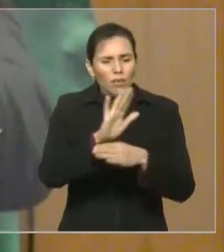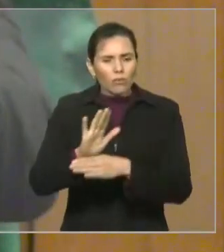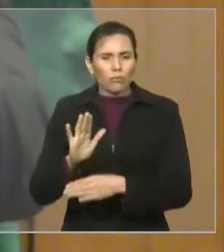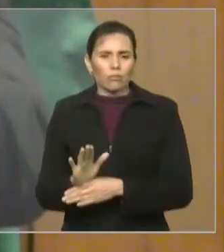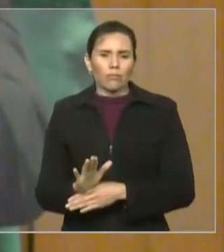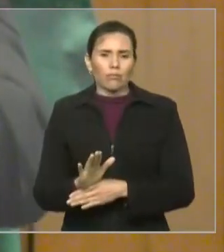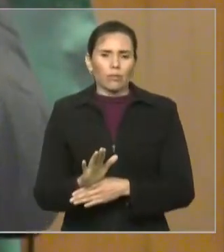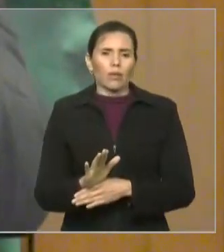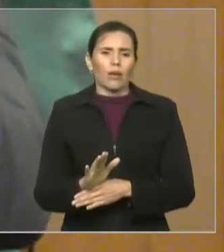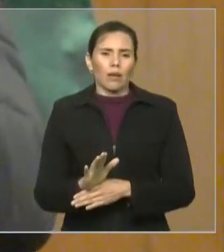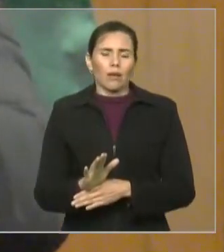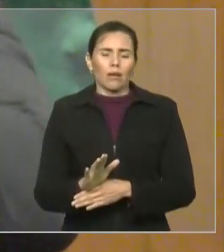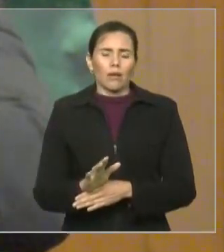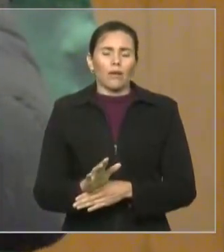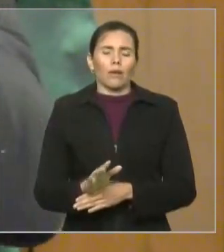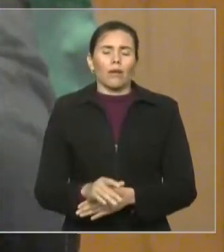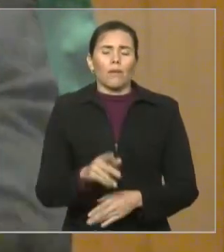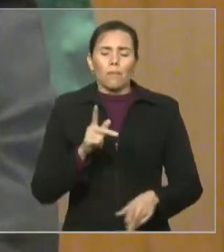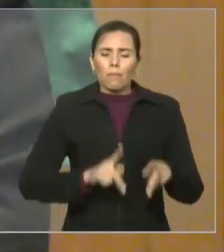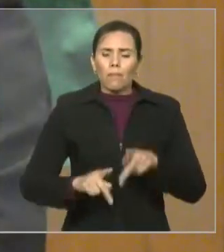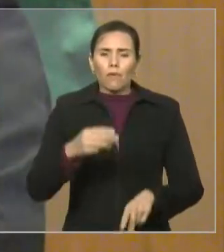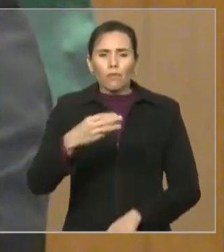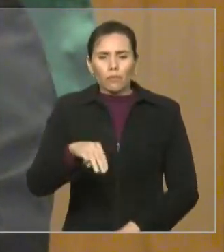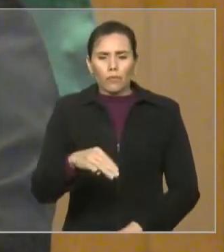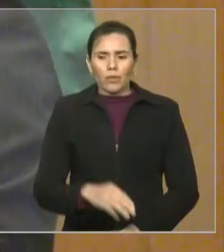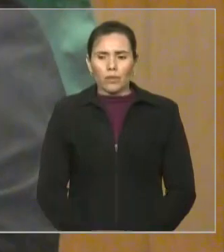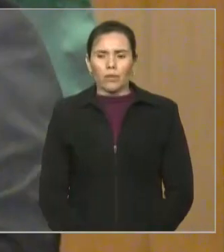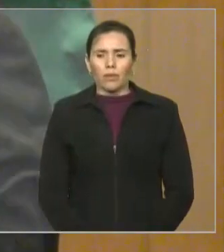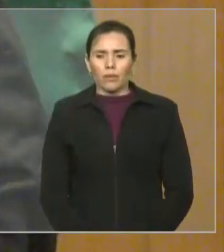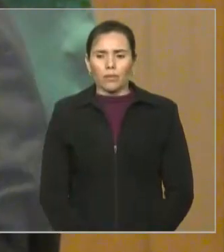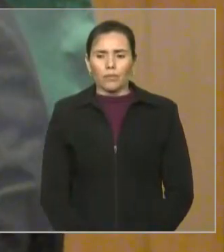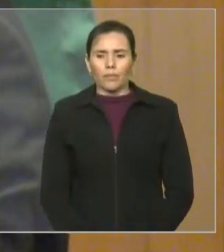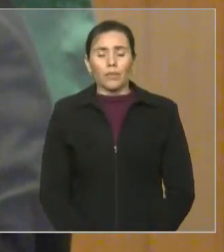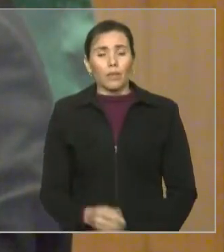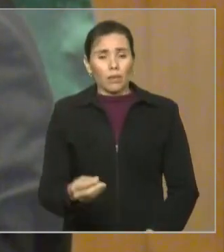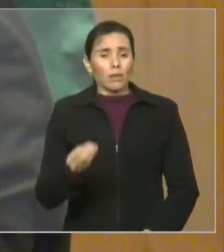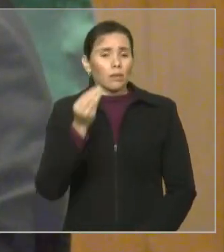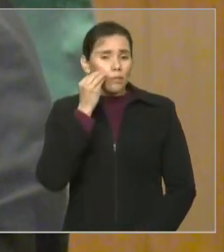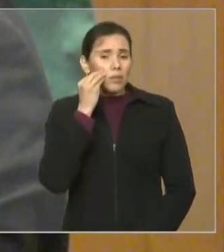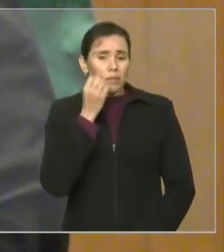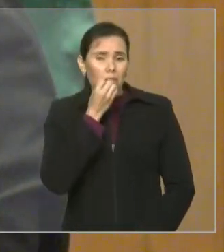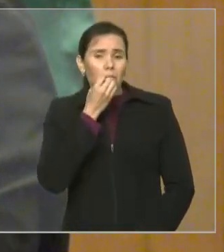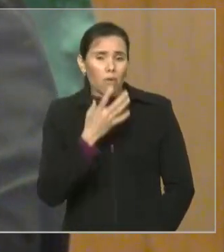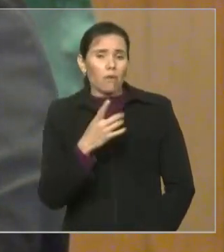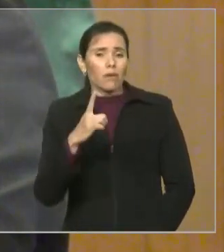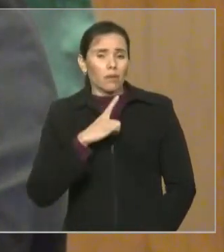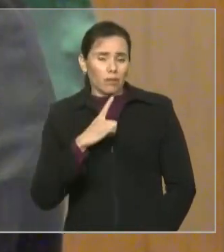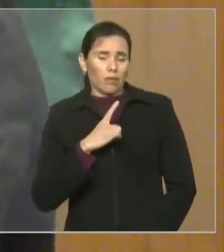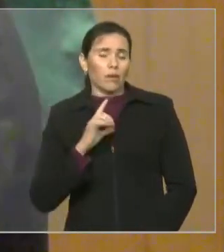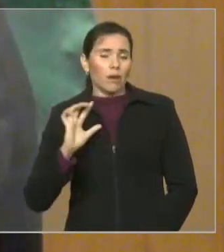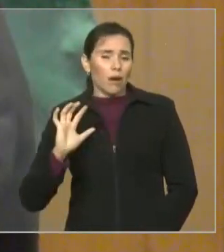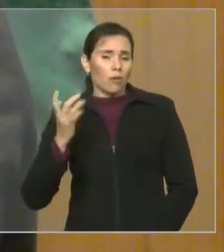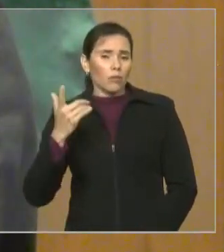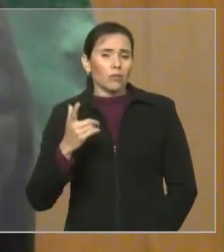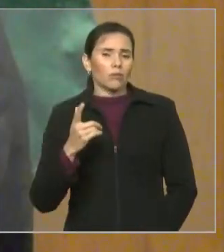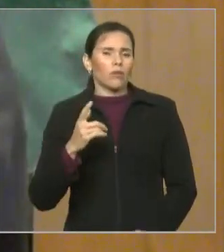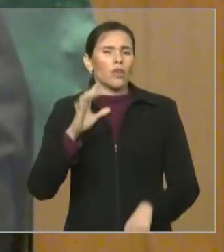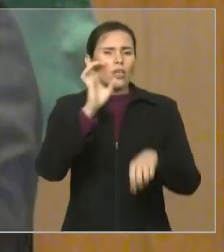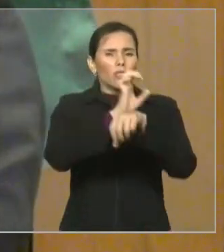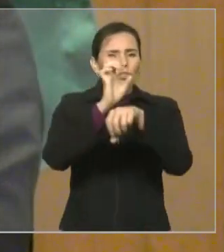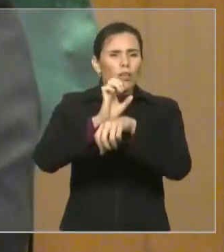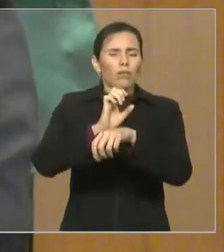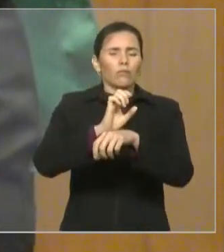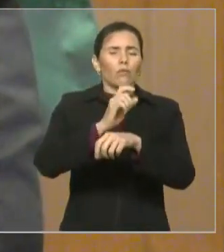já é possível experimentar em outros estados da federação. Essa legislação que visa trazer ao maranhense, ao